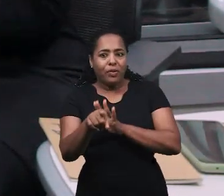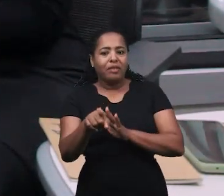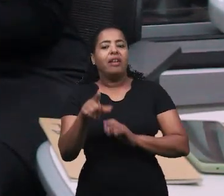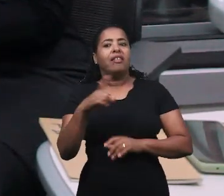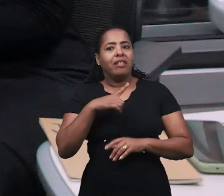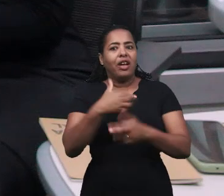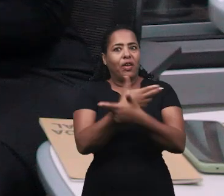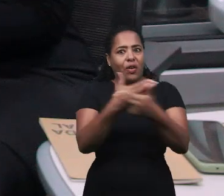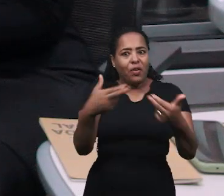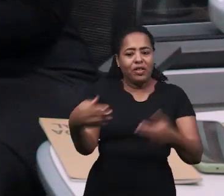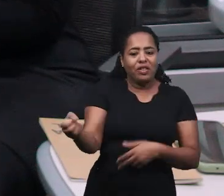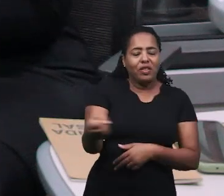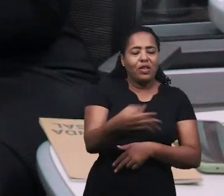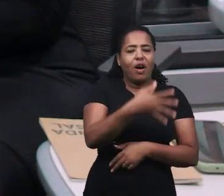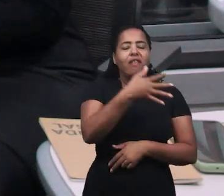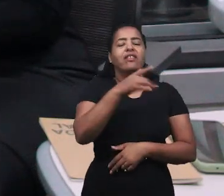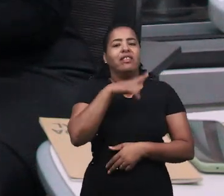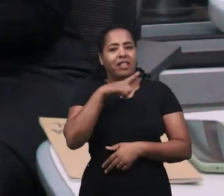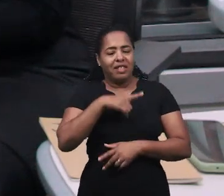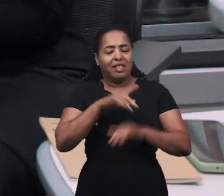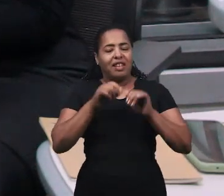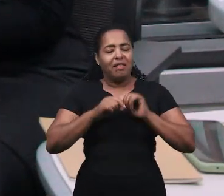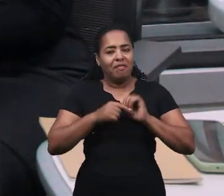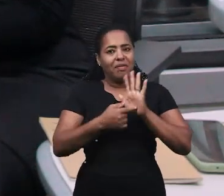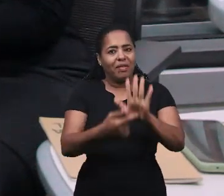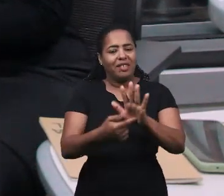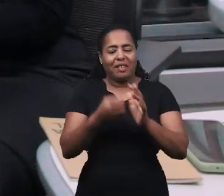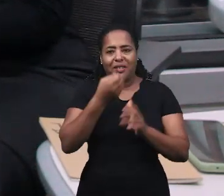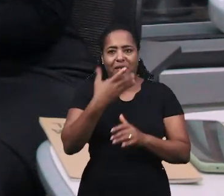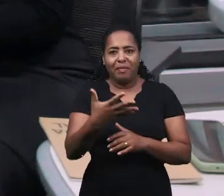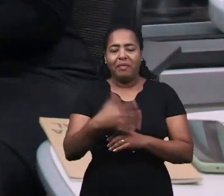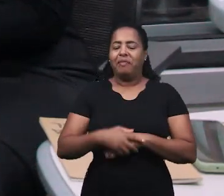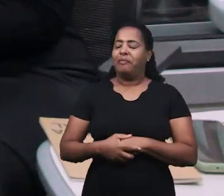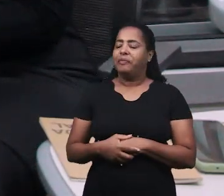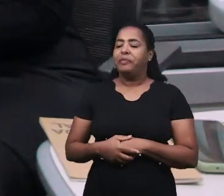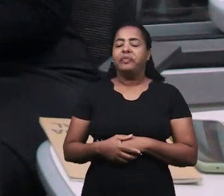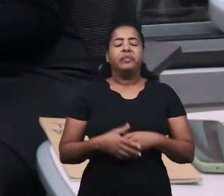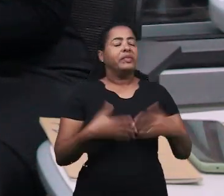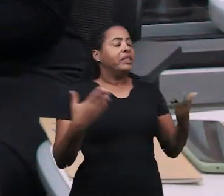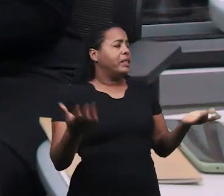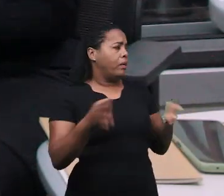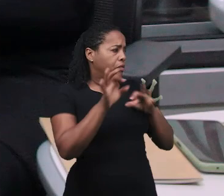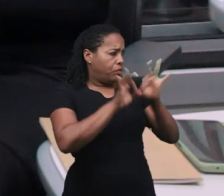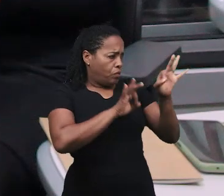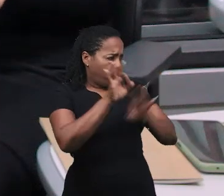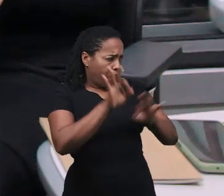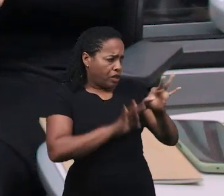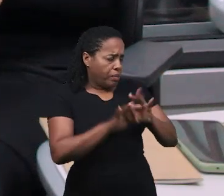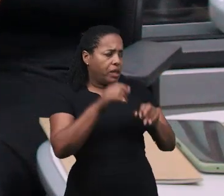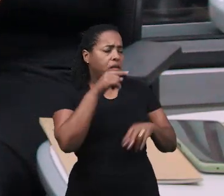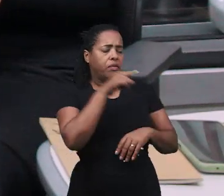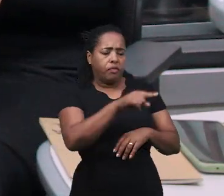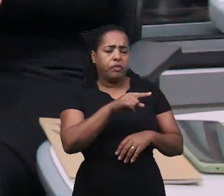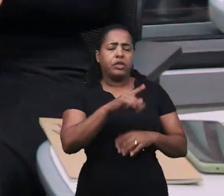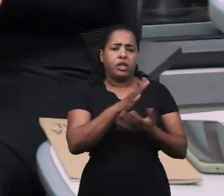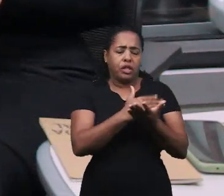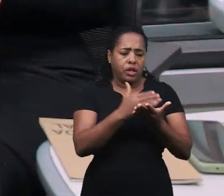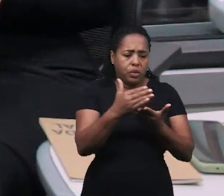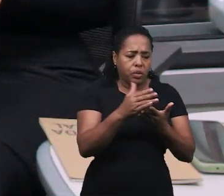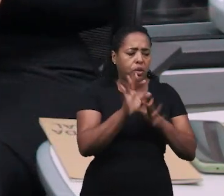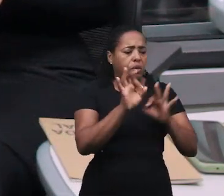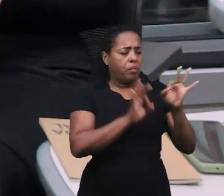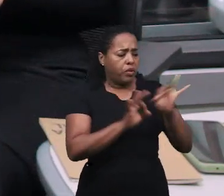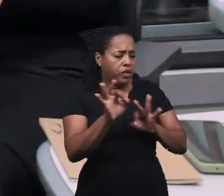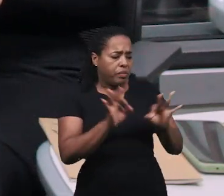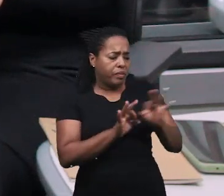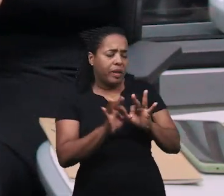tenho algo novo para trazer para os nossos irmãos. Isso é muito bom, né? Nesse planejamento, você já Sim. começou a tocar nesse assunto,